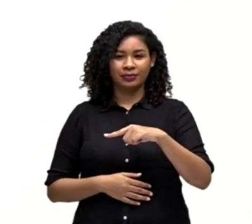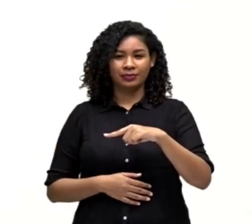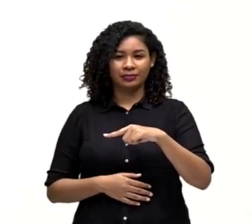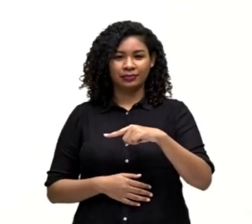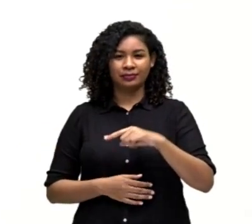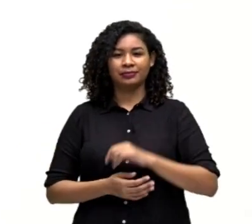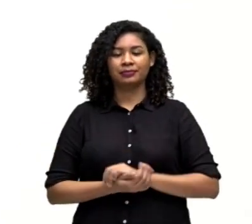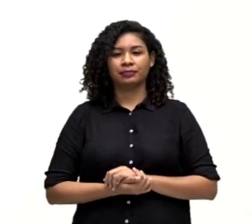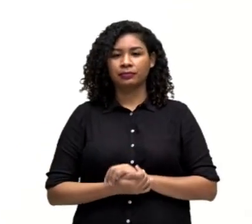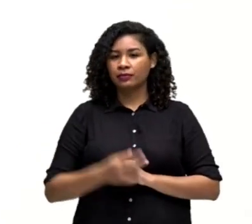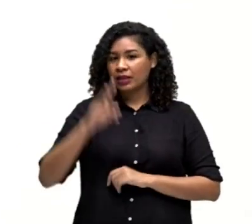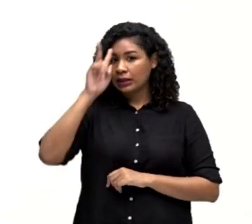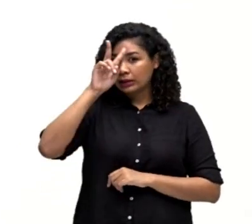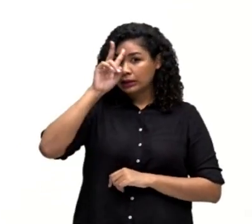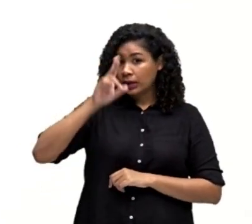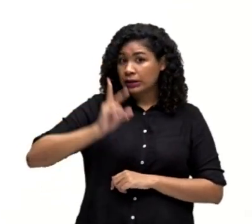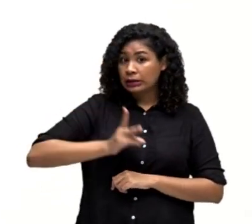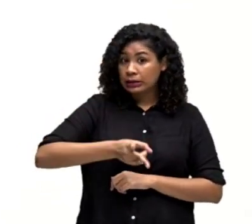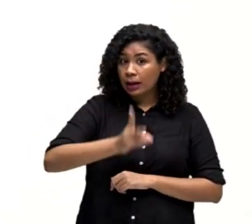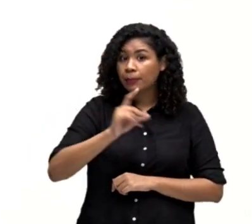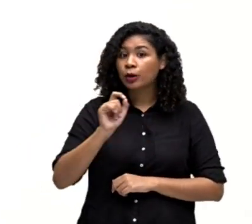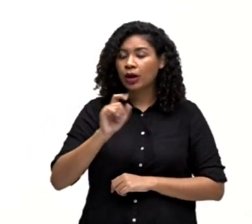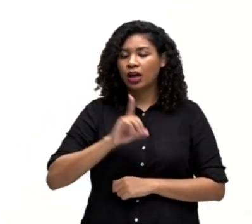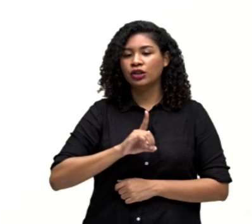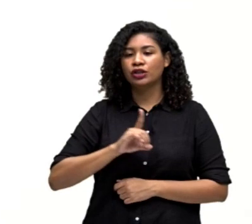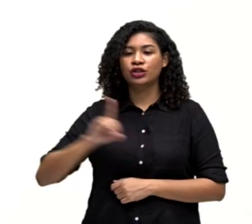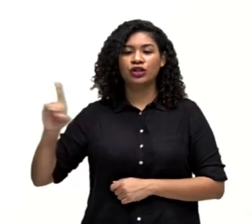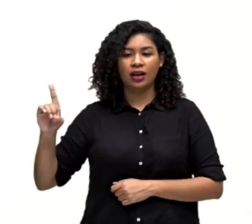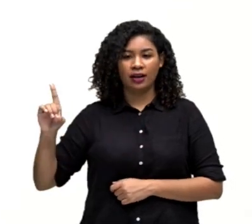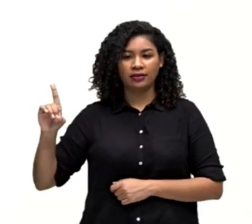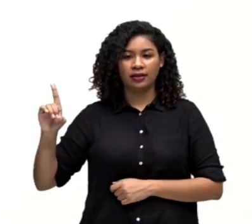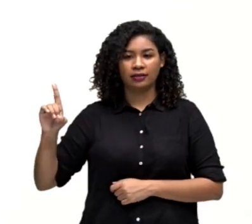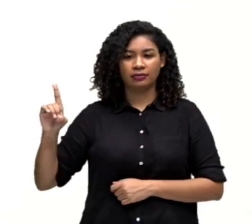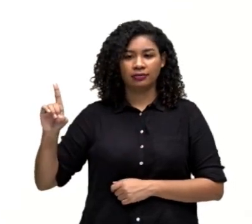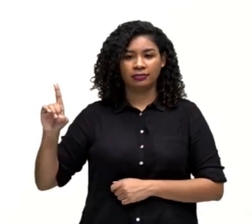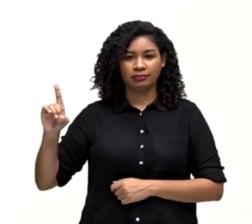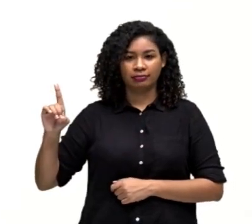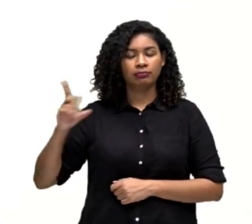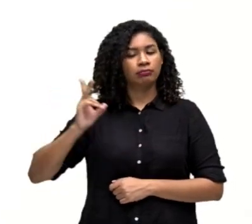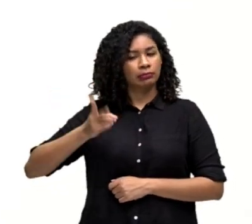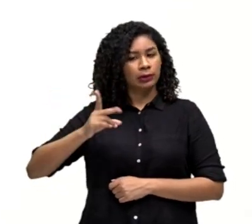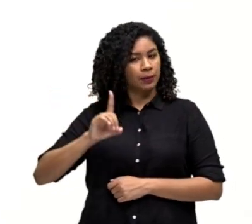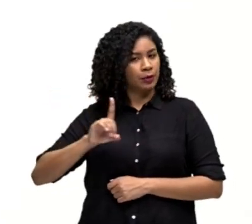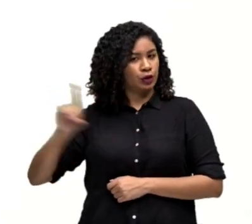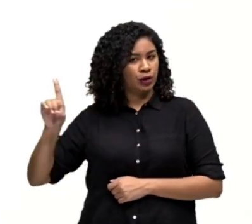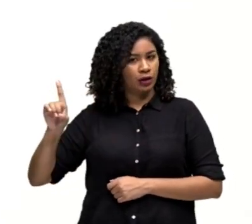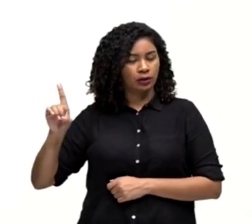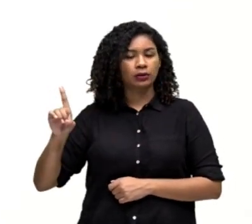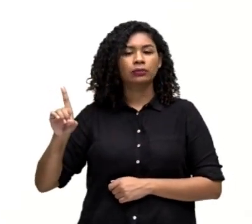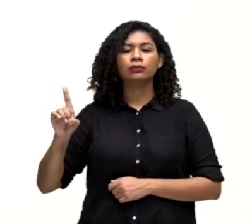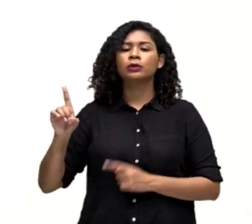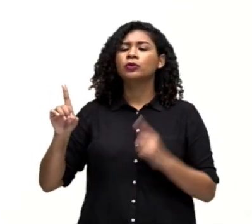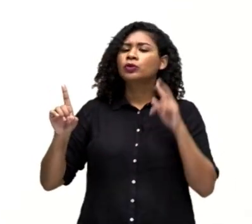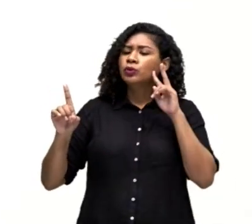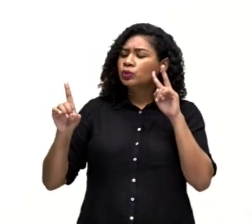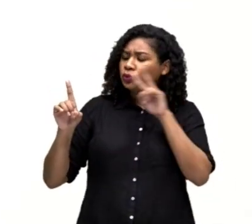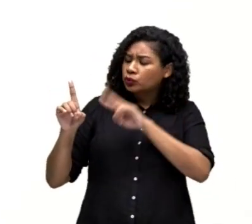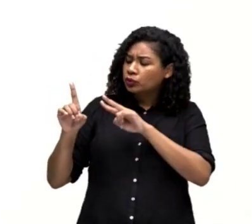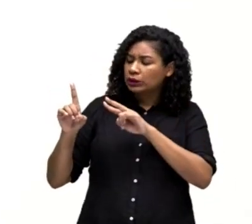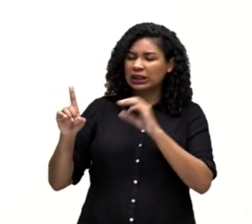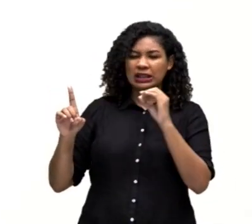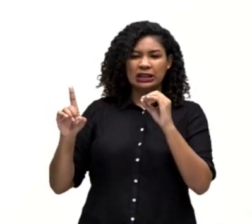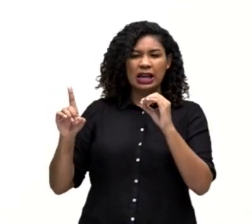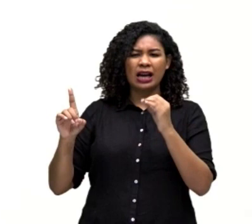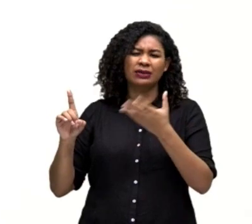à direita da nossa vírgula. Dessa parte decimal, você esquece os